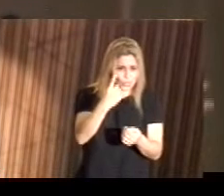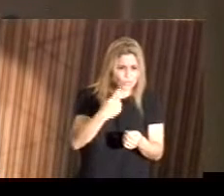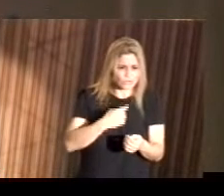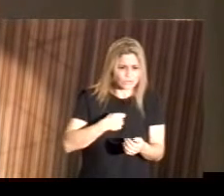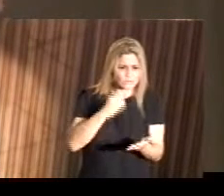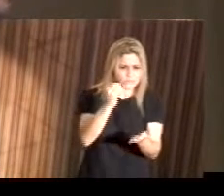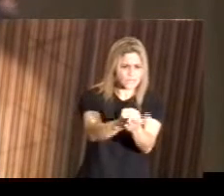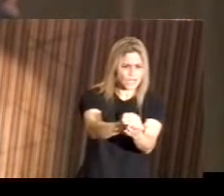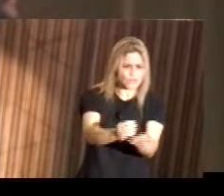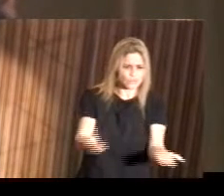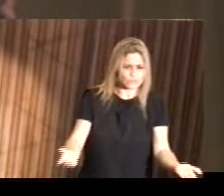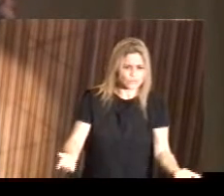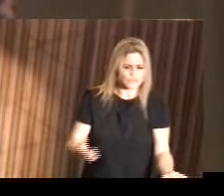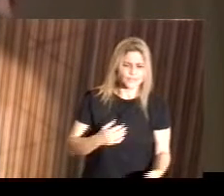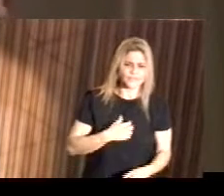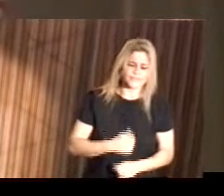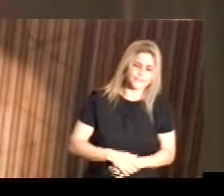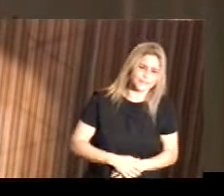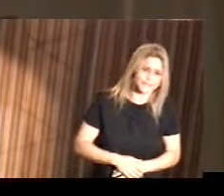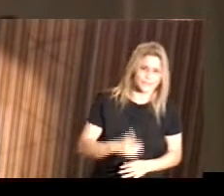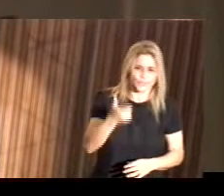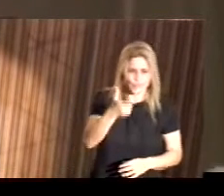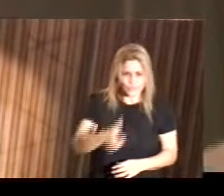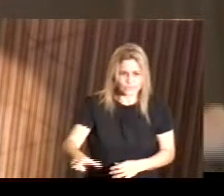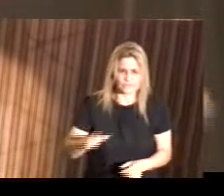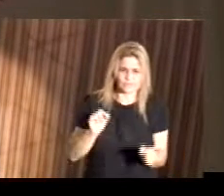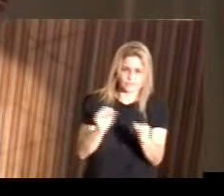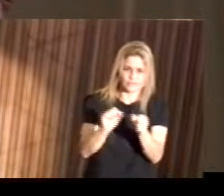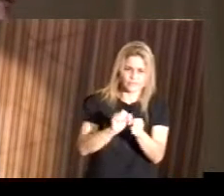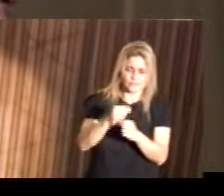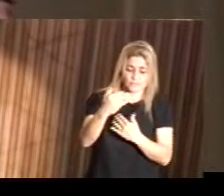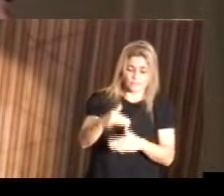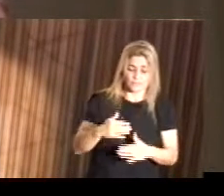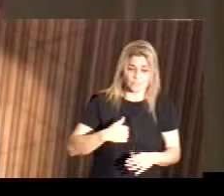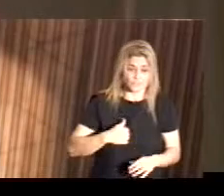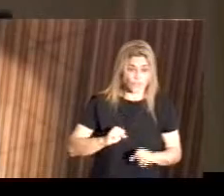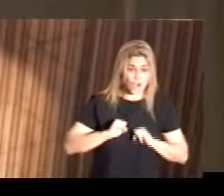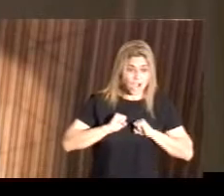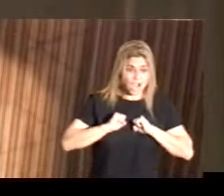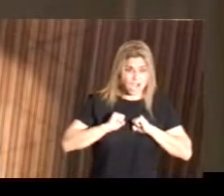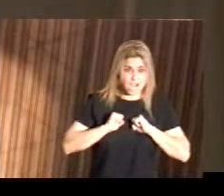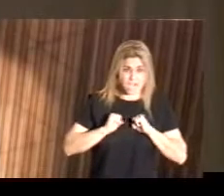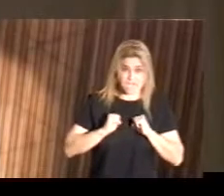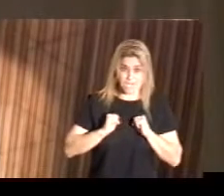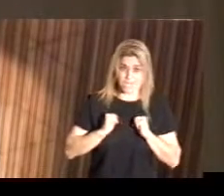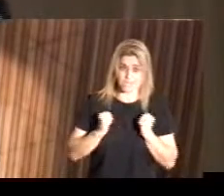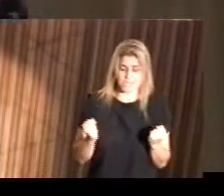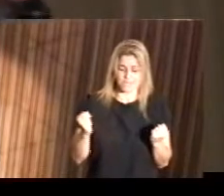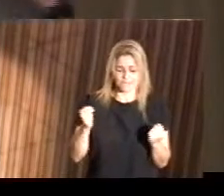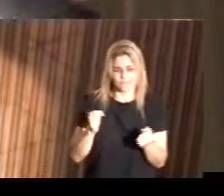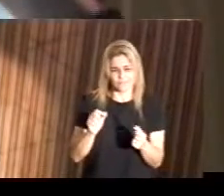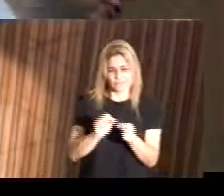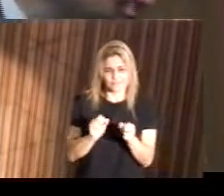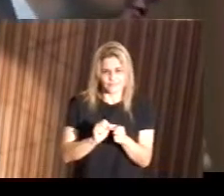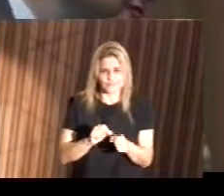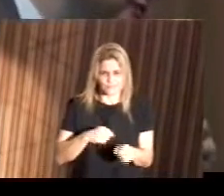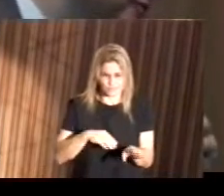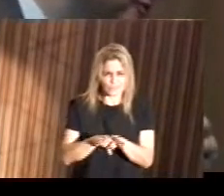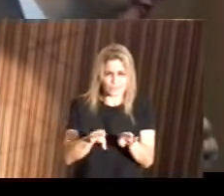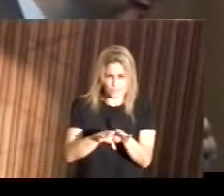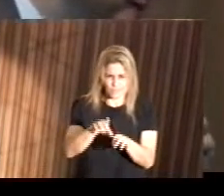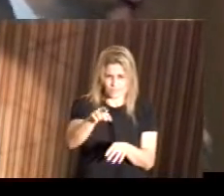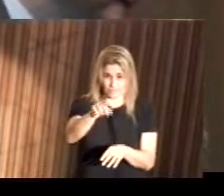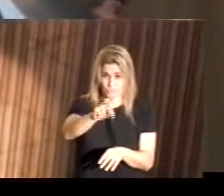de exame. E eu fiquei com uma raiva de filosofia e, por contraparte também, do professor